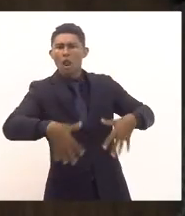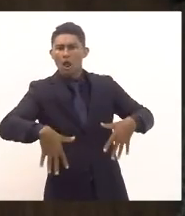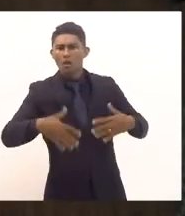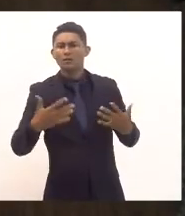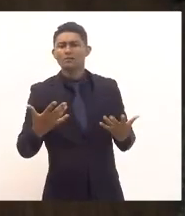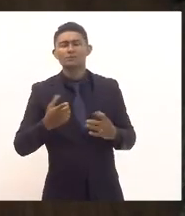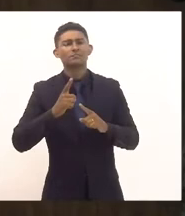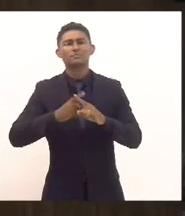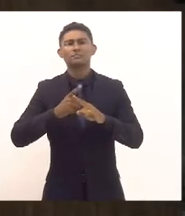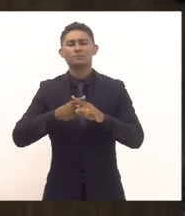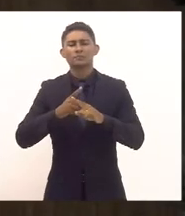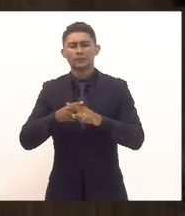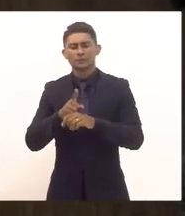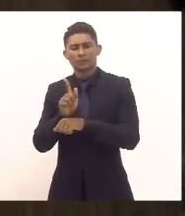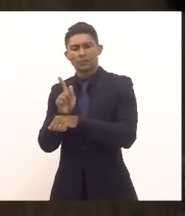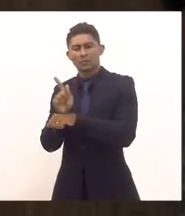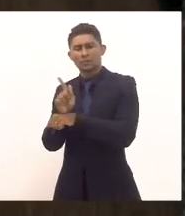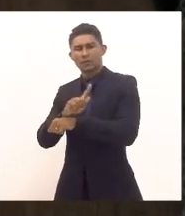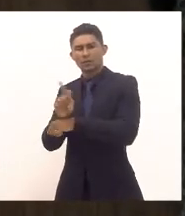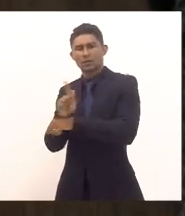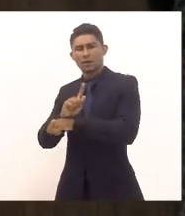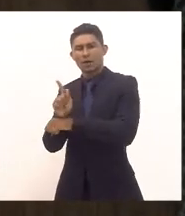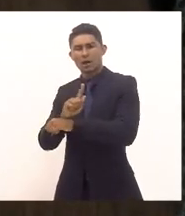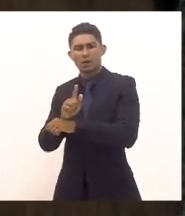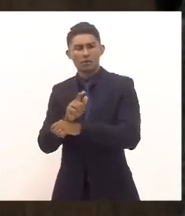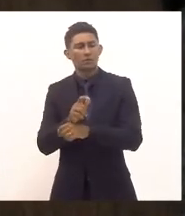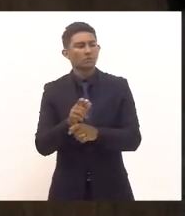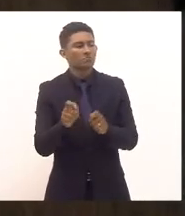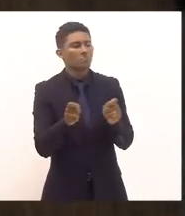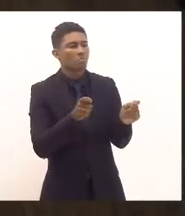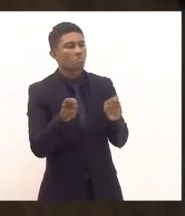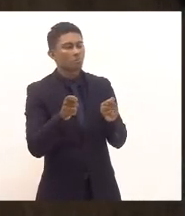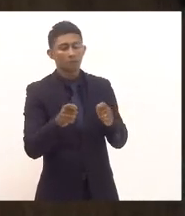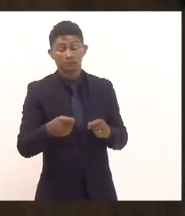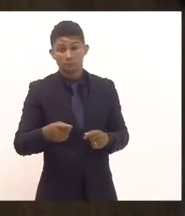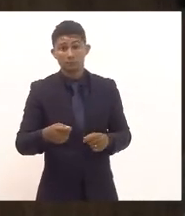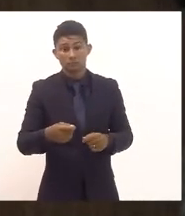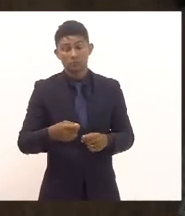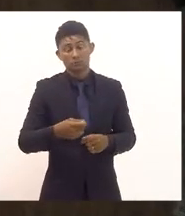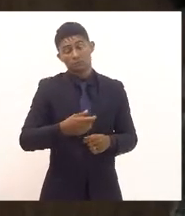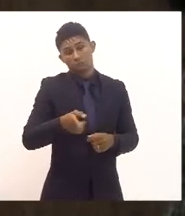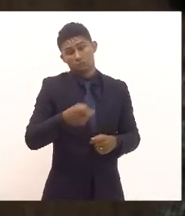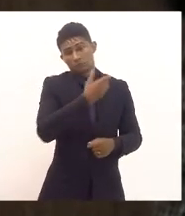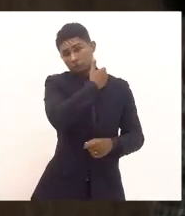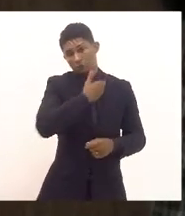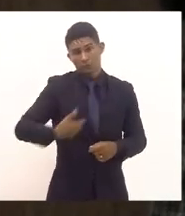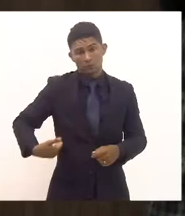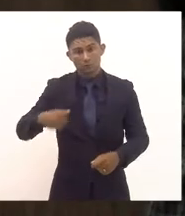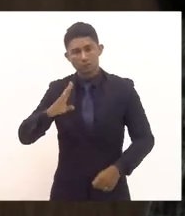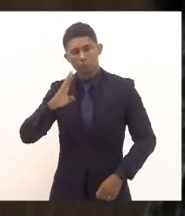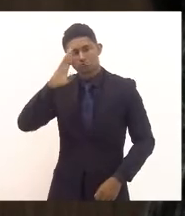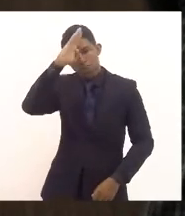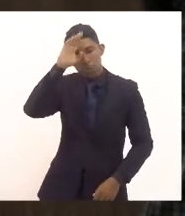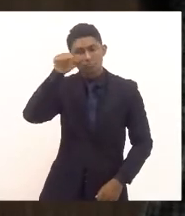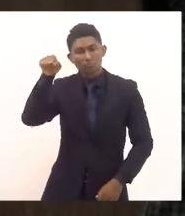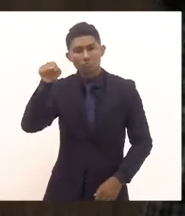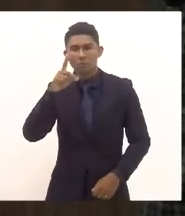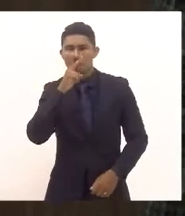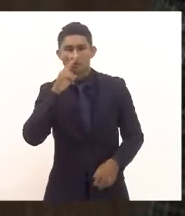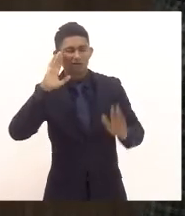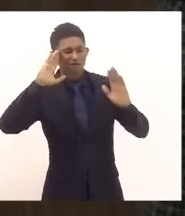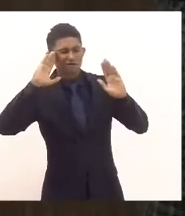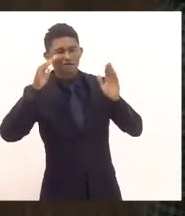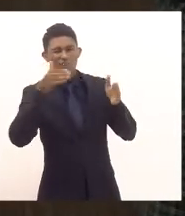parte de uma gestão sob a vigência do governo de Jair bolsonaro que não prioriza